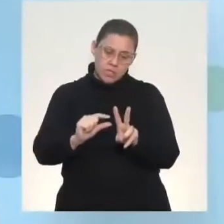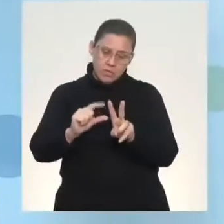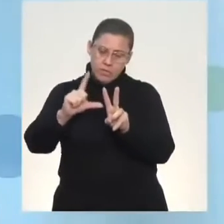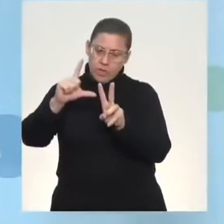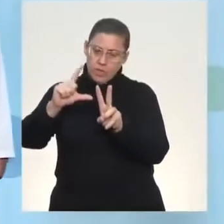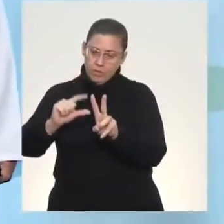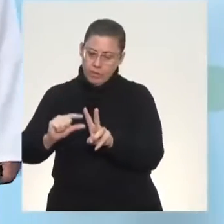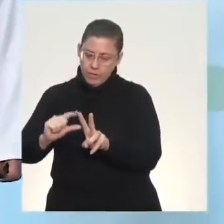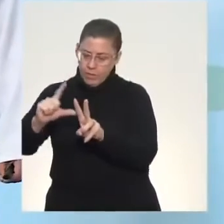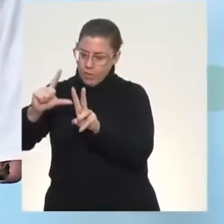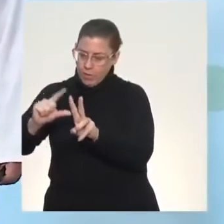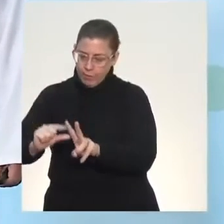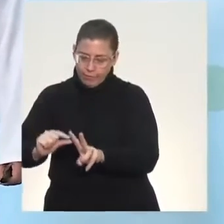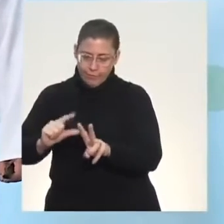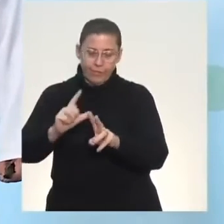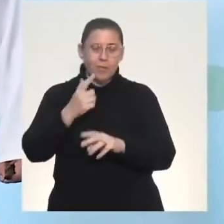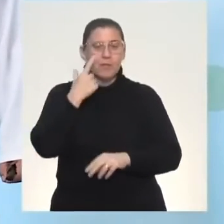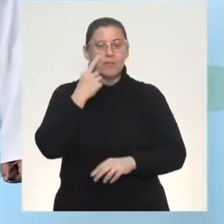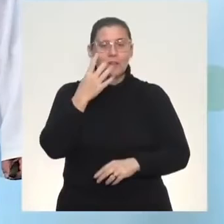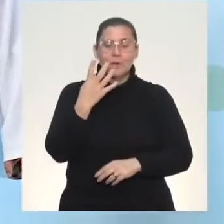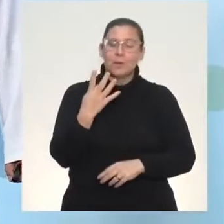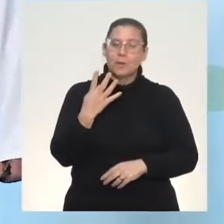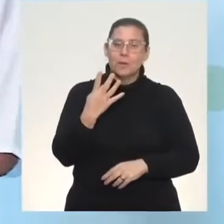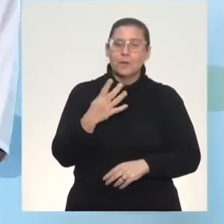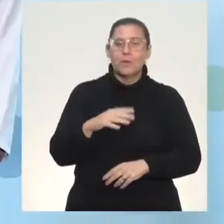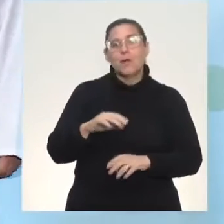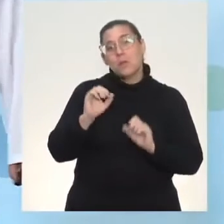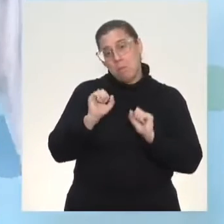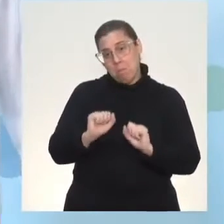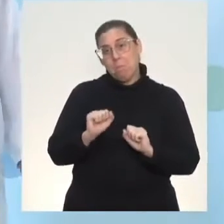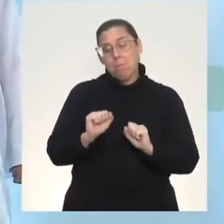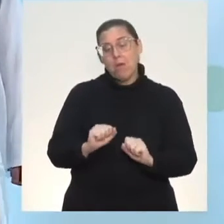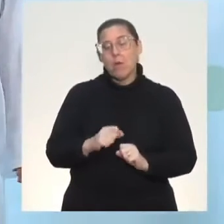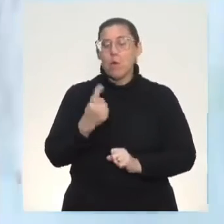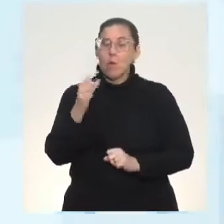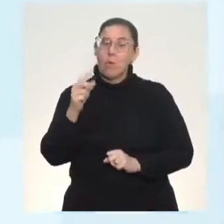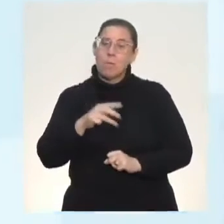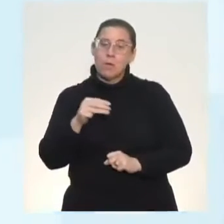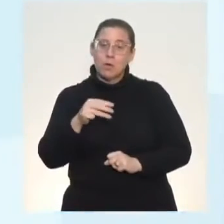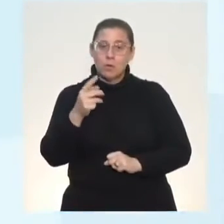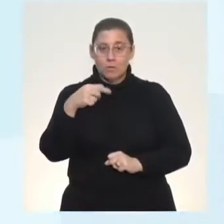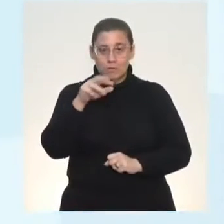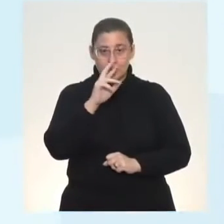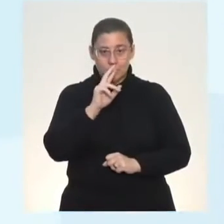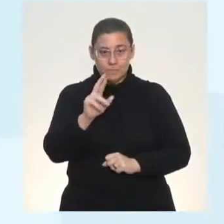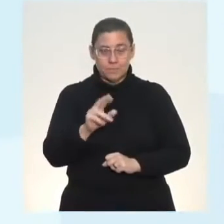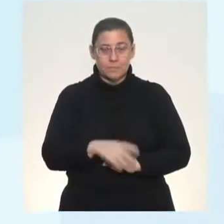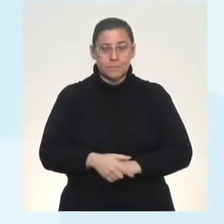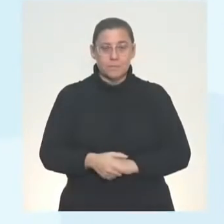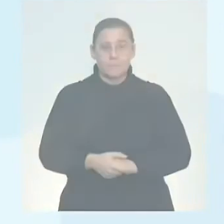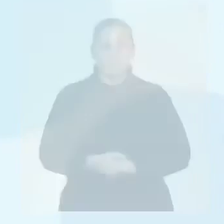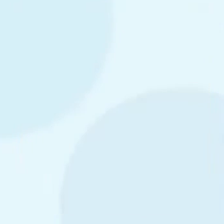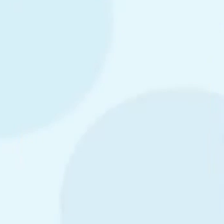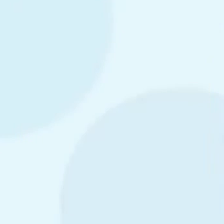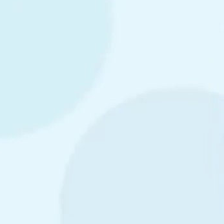Vzão, coloca aí. Você tem 4 possibilidades aí, 1 minutinho só, senão não dá tempo de eu explicar.